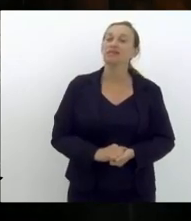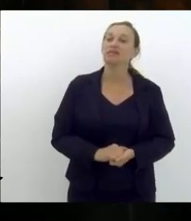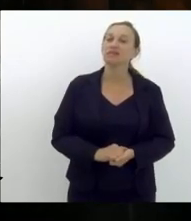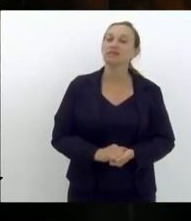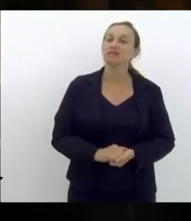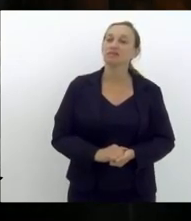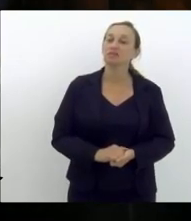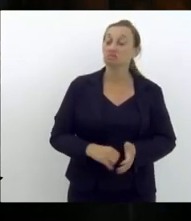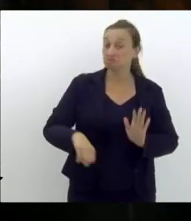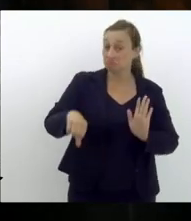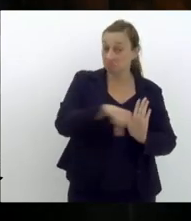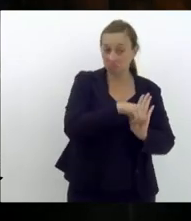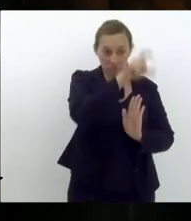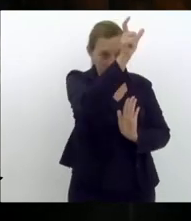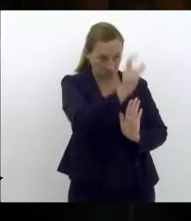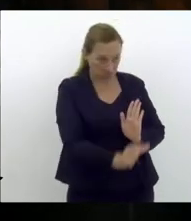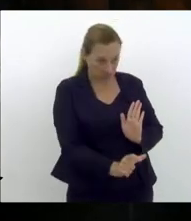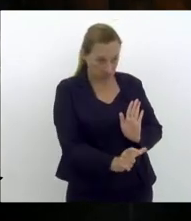criminoso